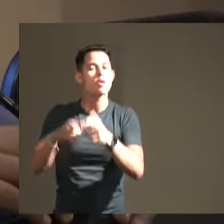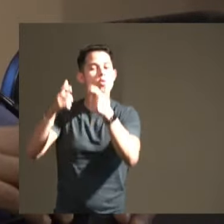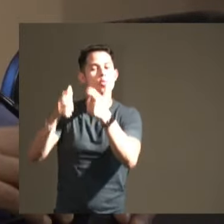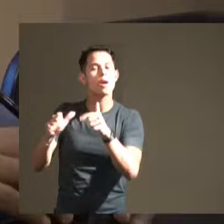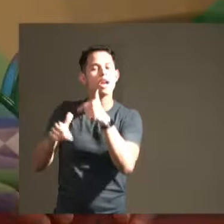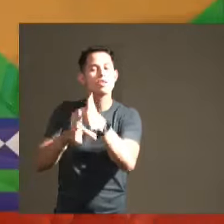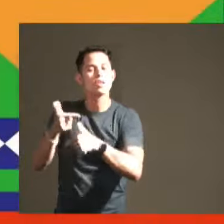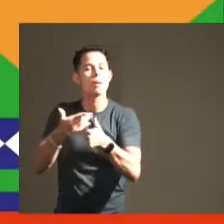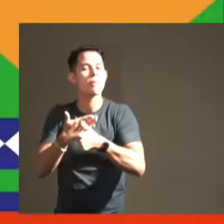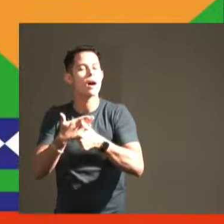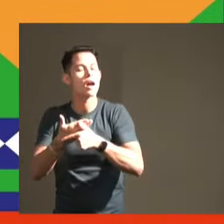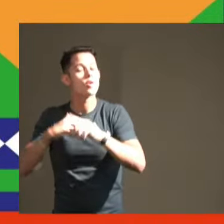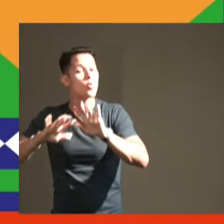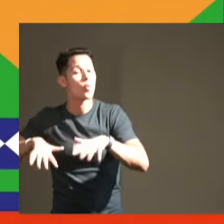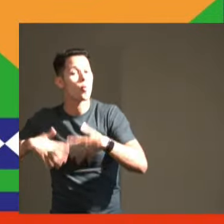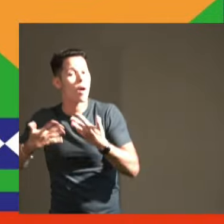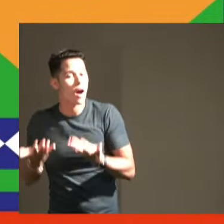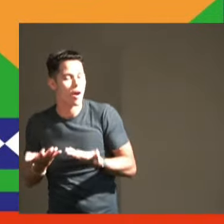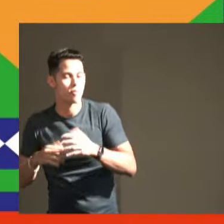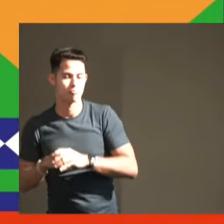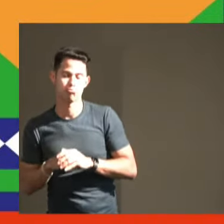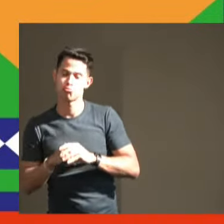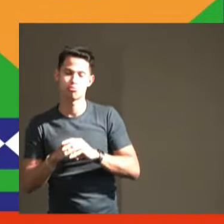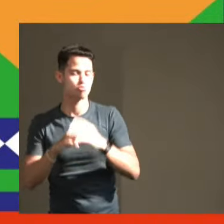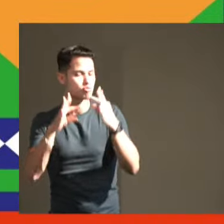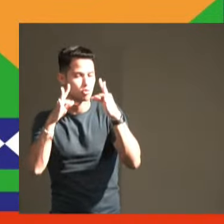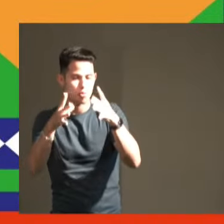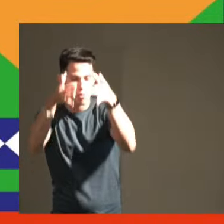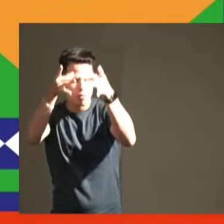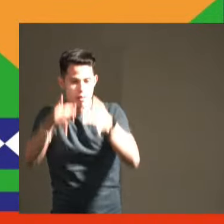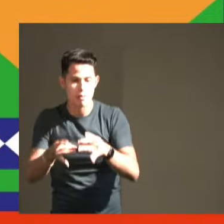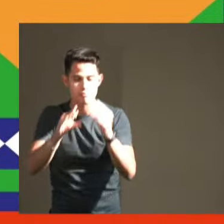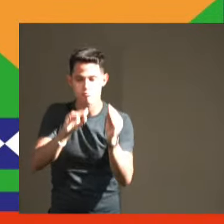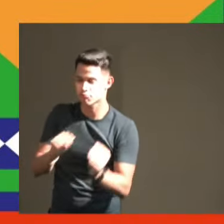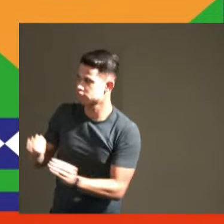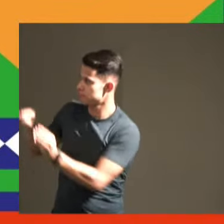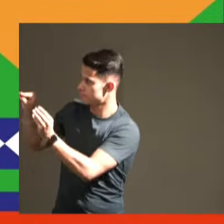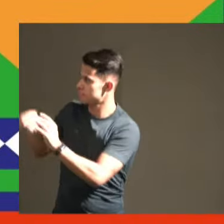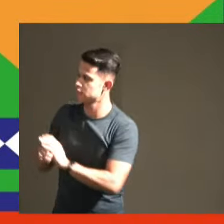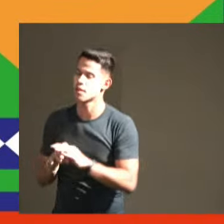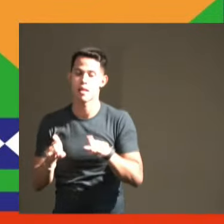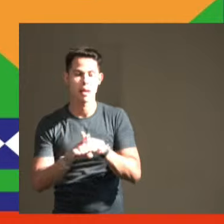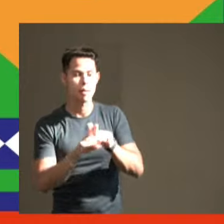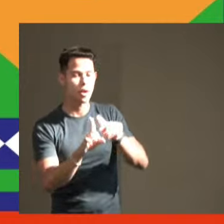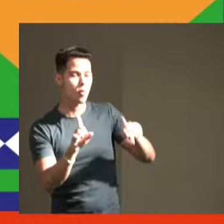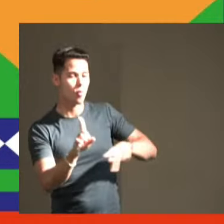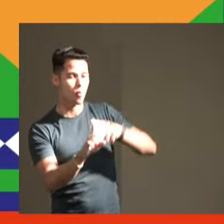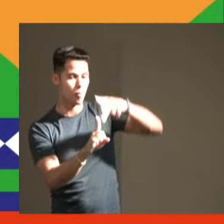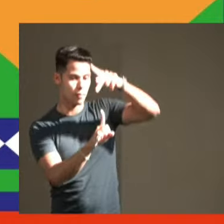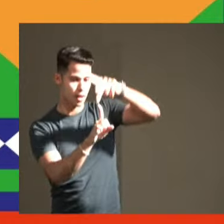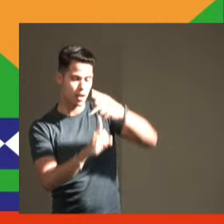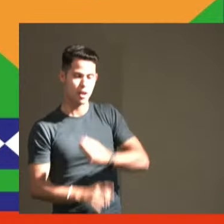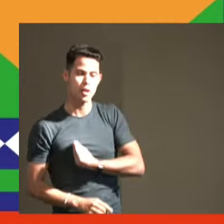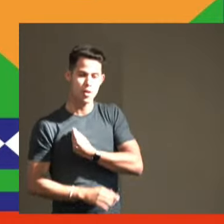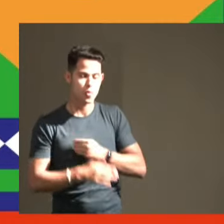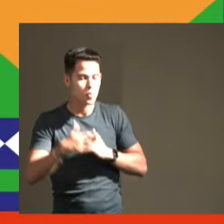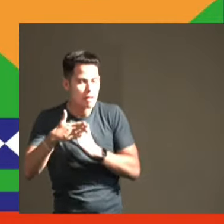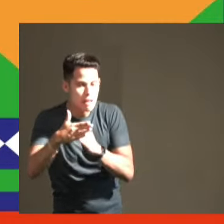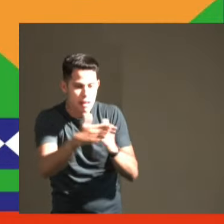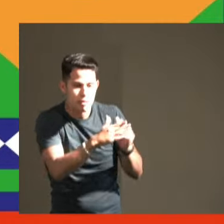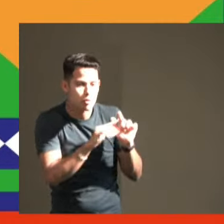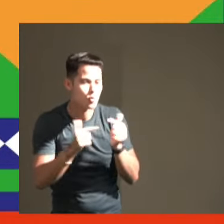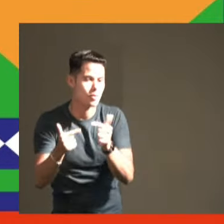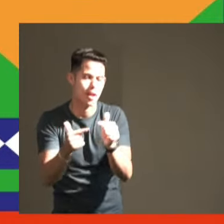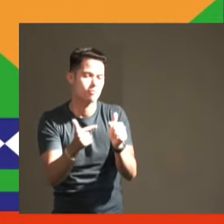lá na Secretaria, Coordenador de Relações Institucionais, Coordenador da Elaboração do Plano Viver Sem Limite, os dados, as